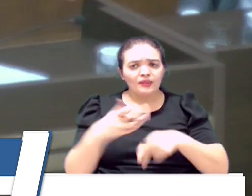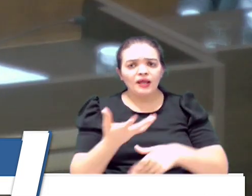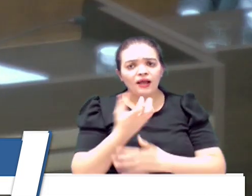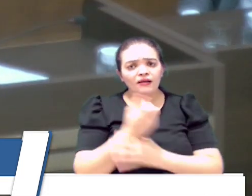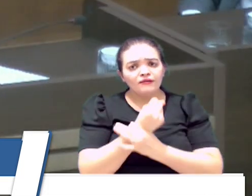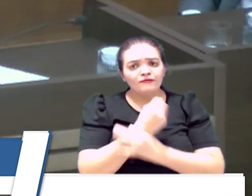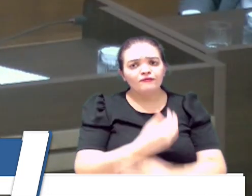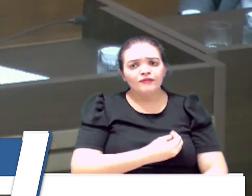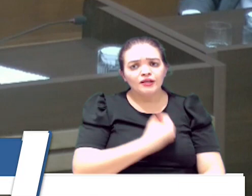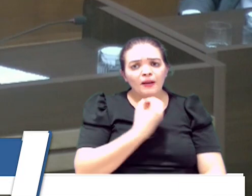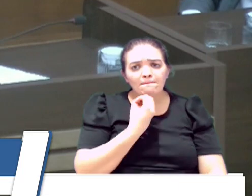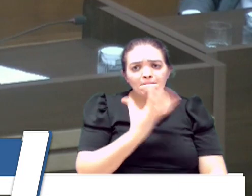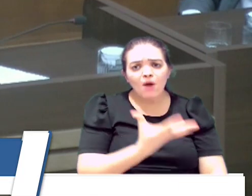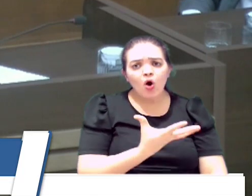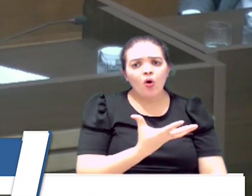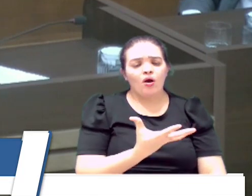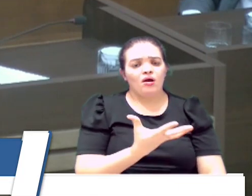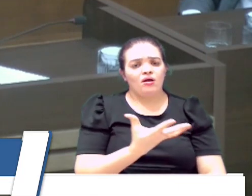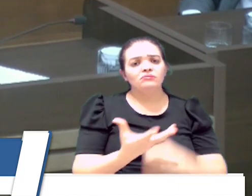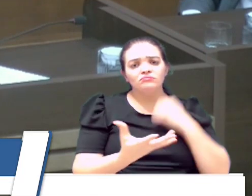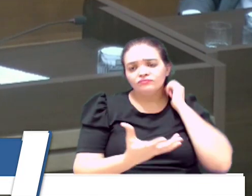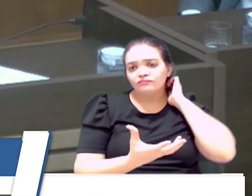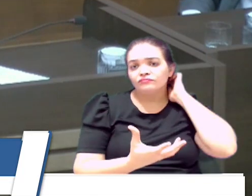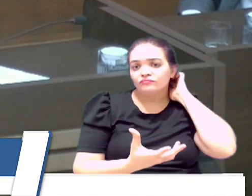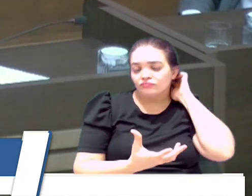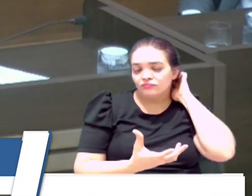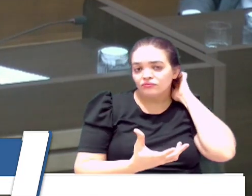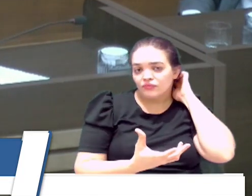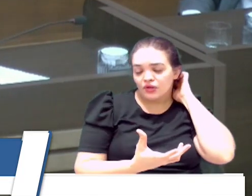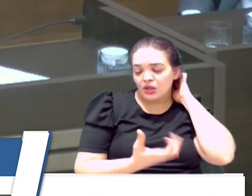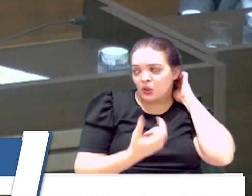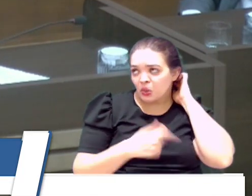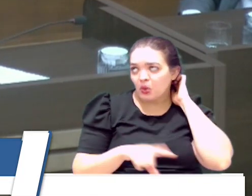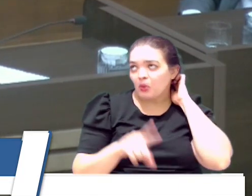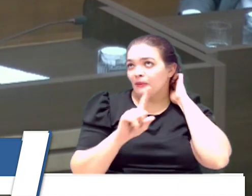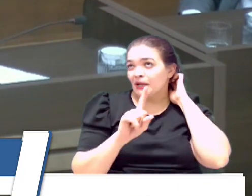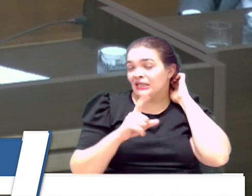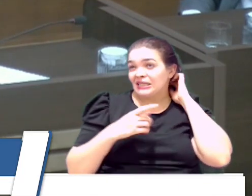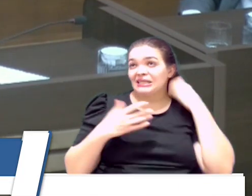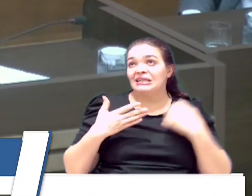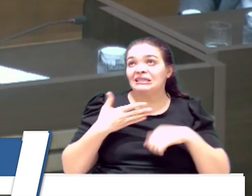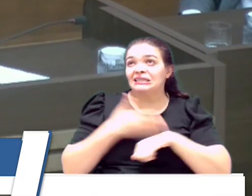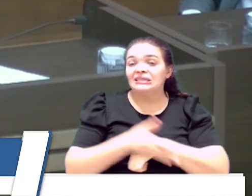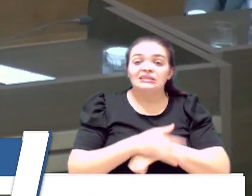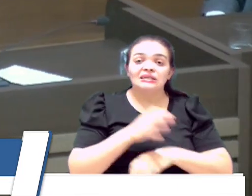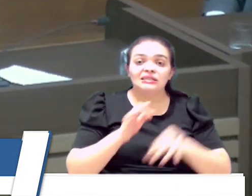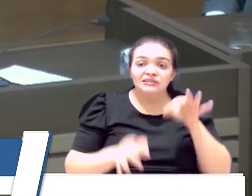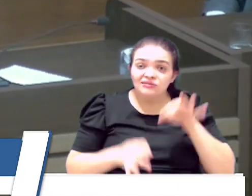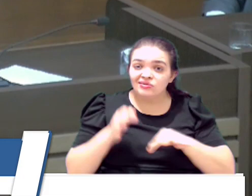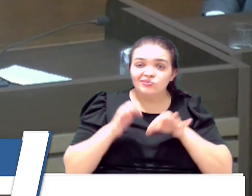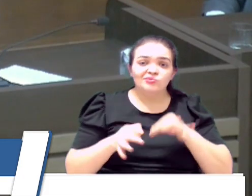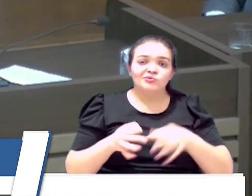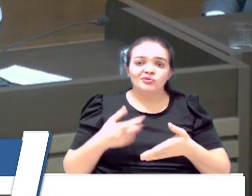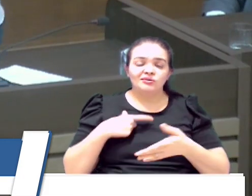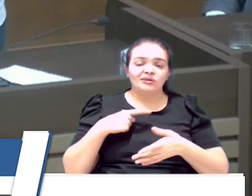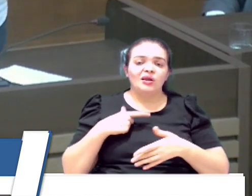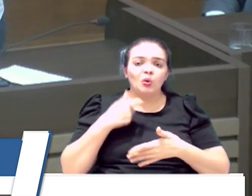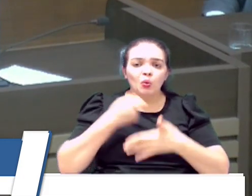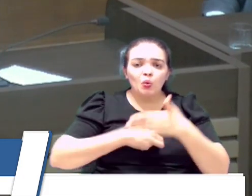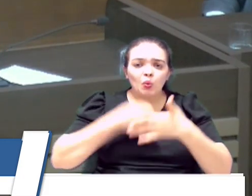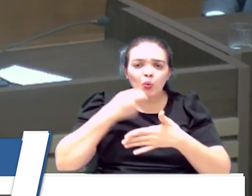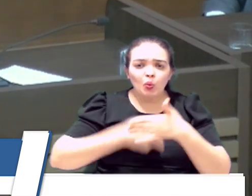vida boa para as pessoas. Ninguém deveria precisar entrar na justiça, ninguém deveria